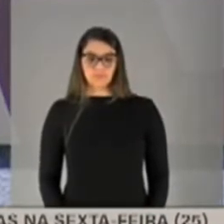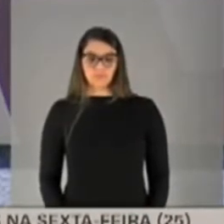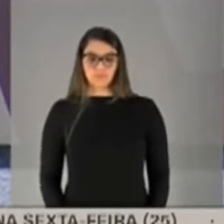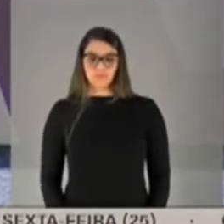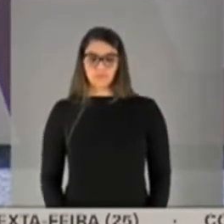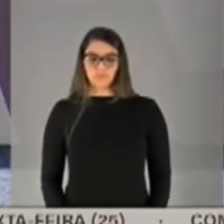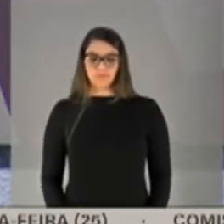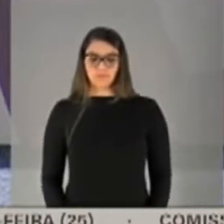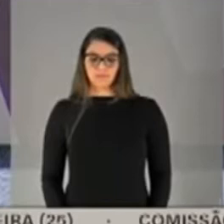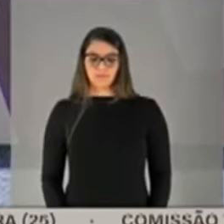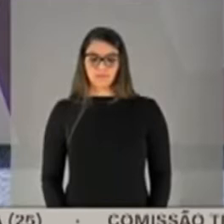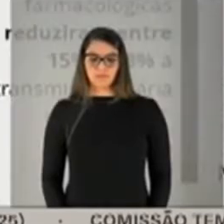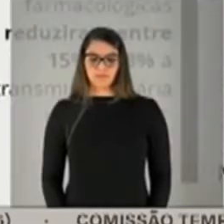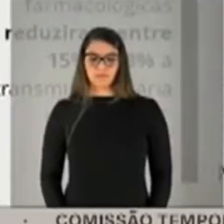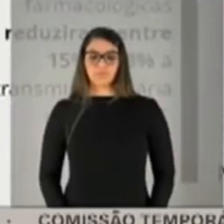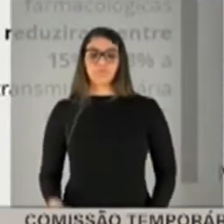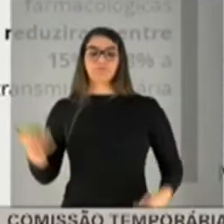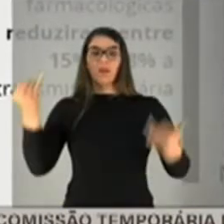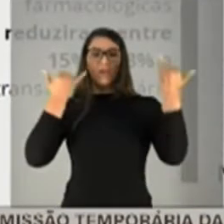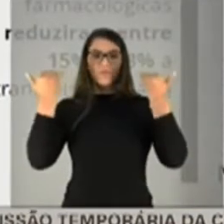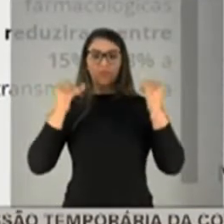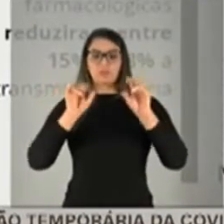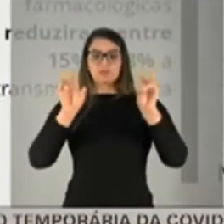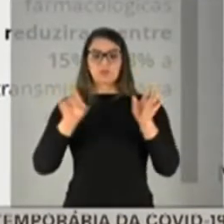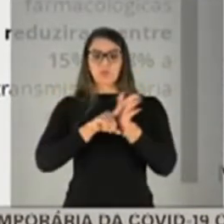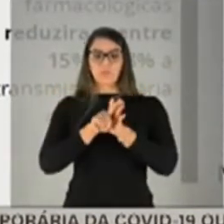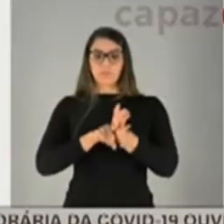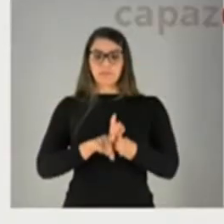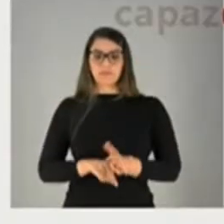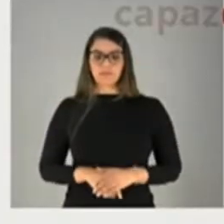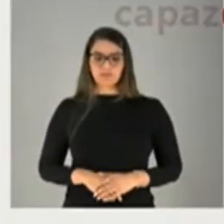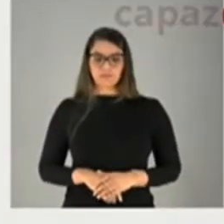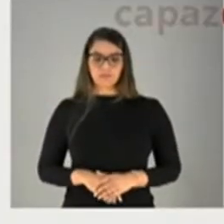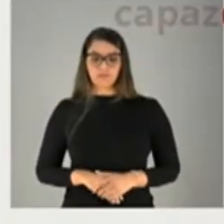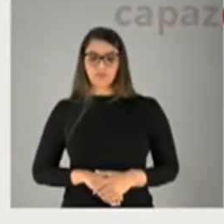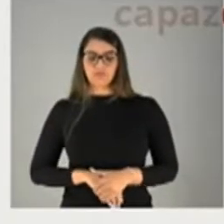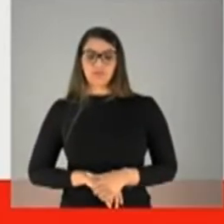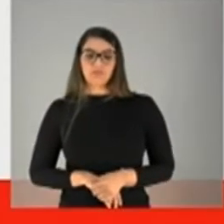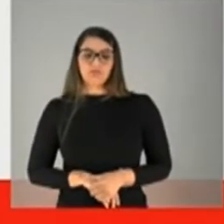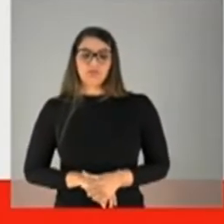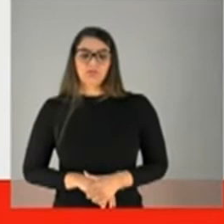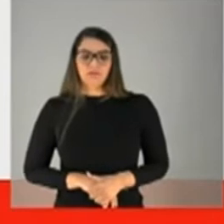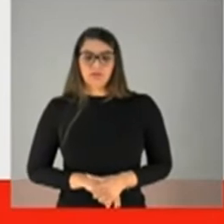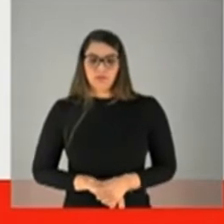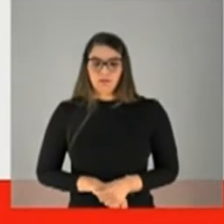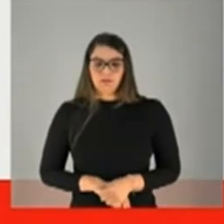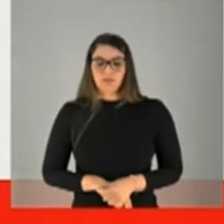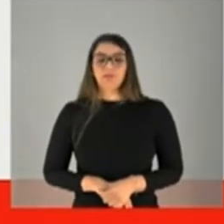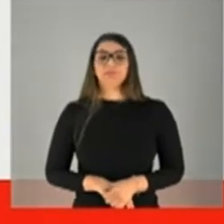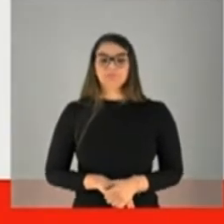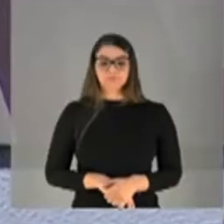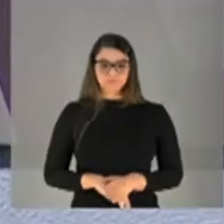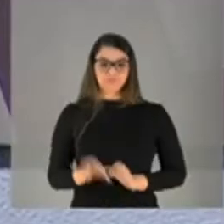sobre os estudos. Pode passar, por favor? Pode passar. Mas eu posso... Aí,